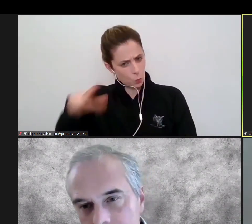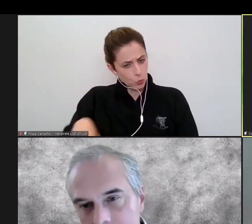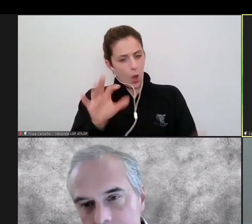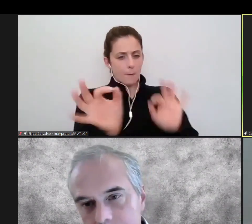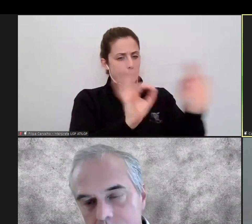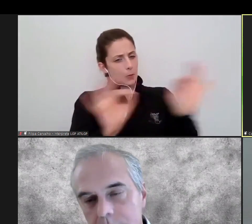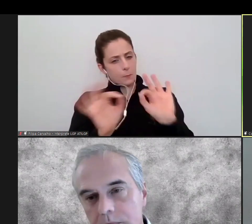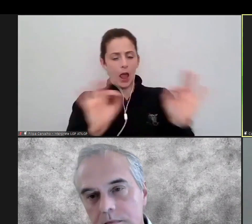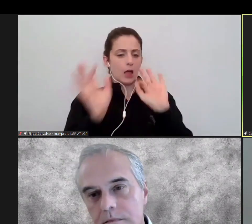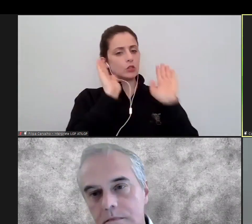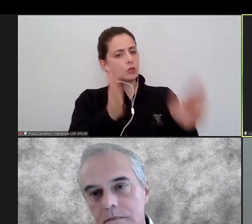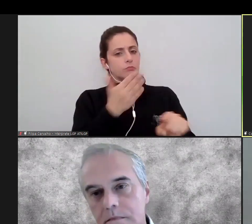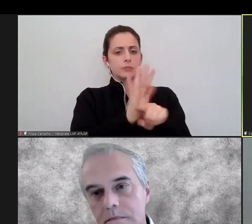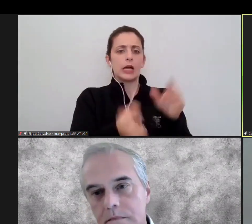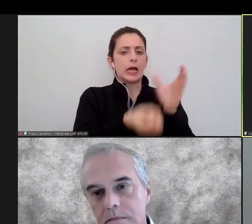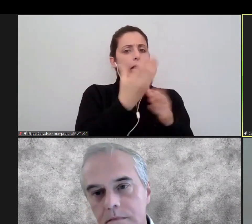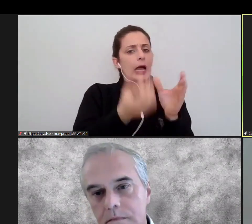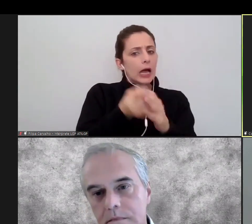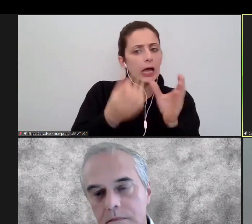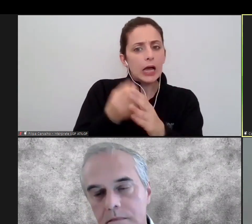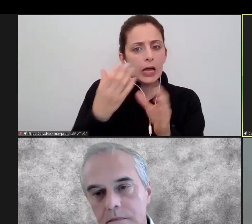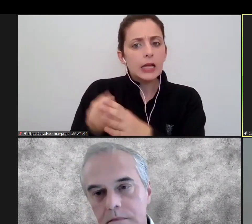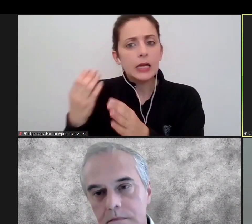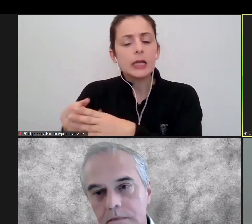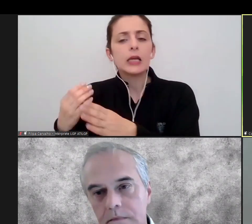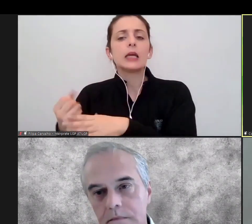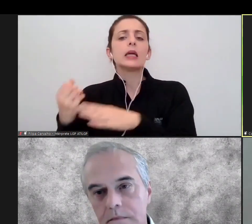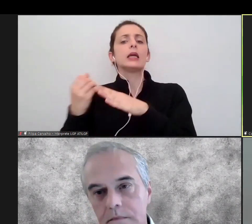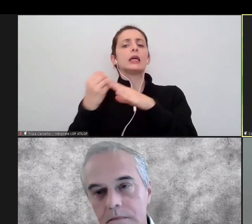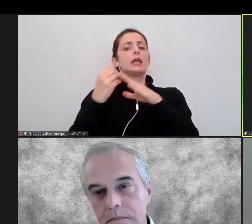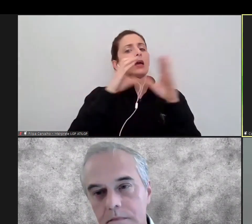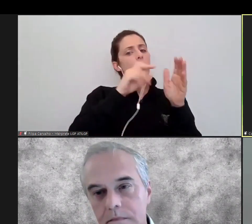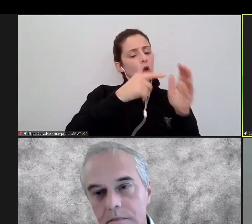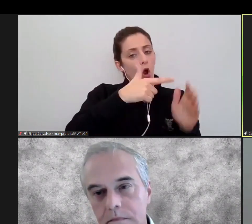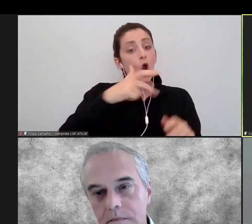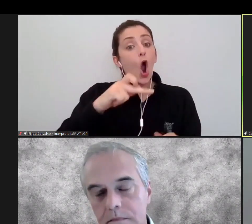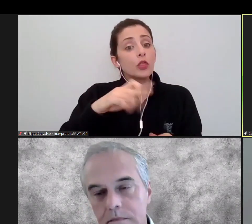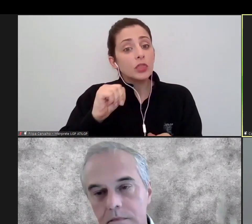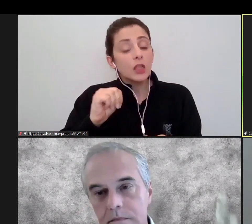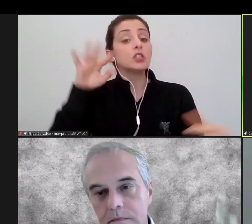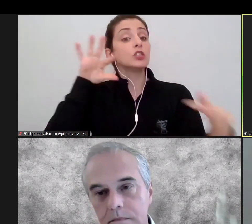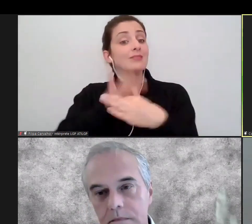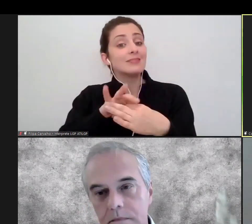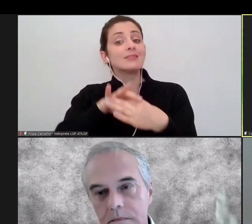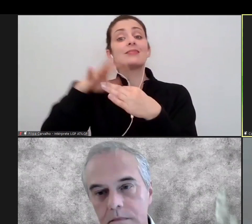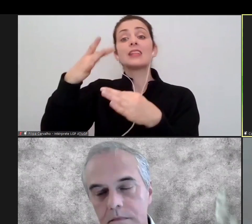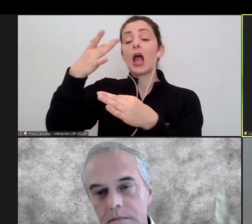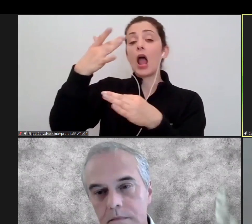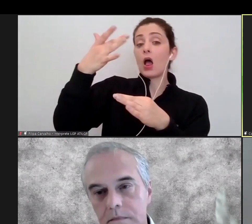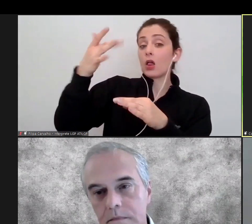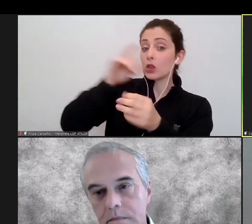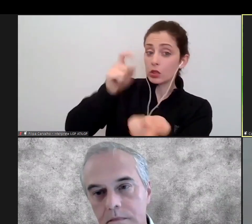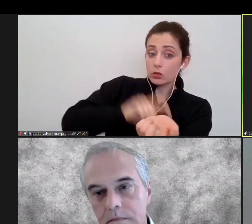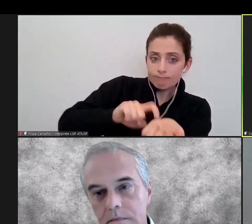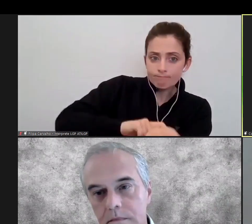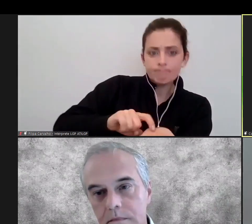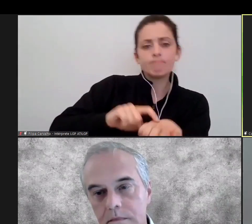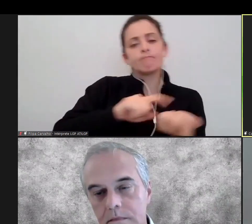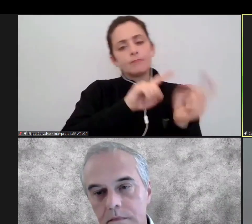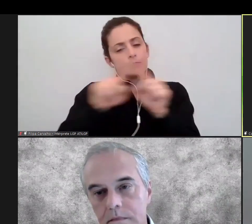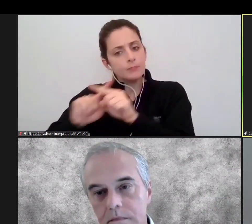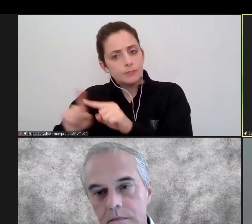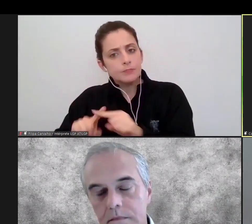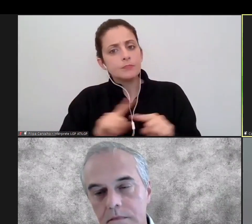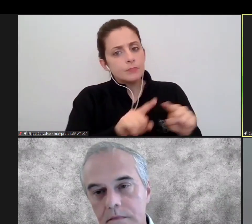a implementação de cotas étnico-raciais para acesso ao trabalho na administração pública? No Plano Nacional de Combate ao Racismo manifesta-se